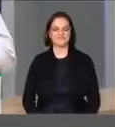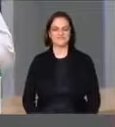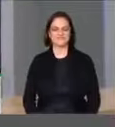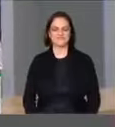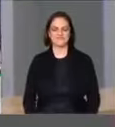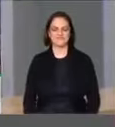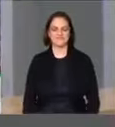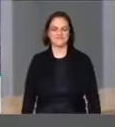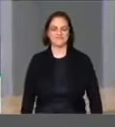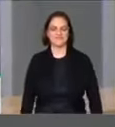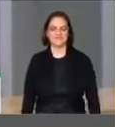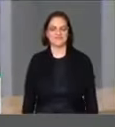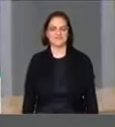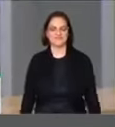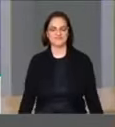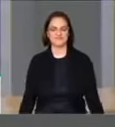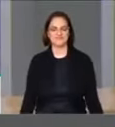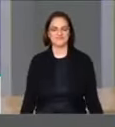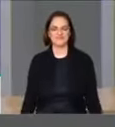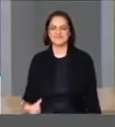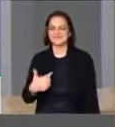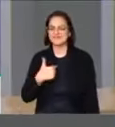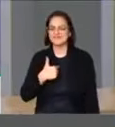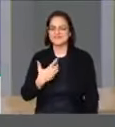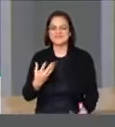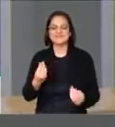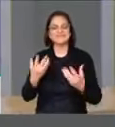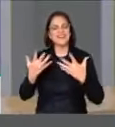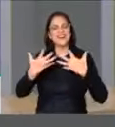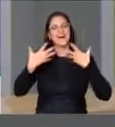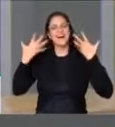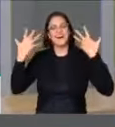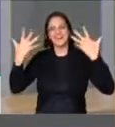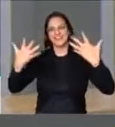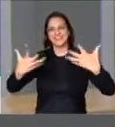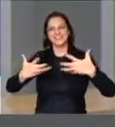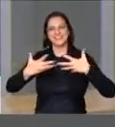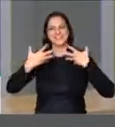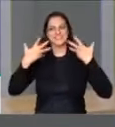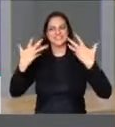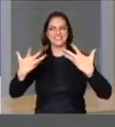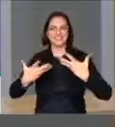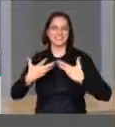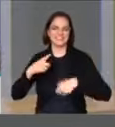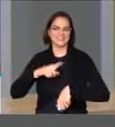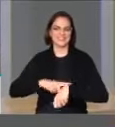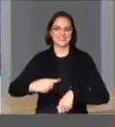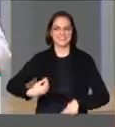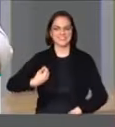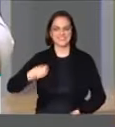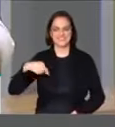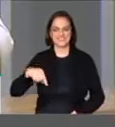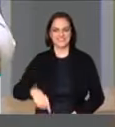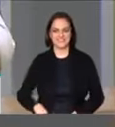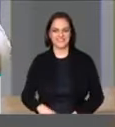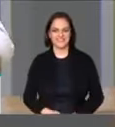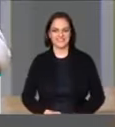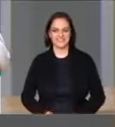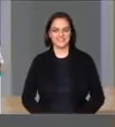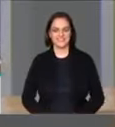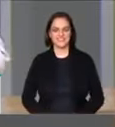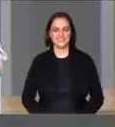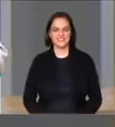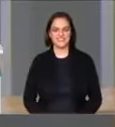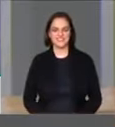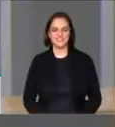muita, muita a minha alegria de estar aqui neste momento, Mas eu não